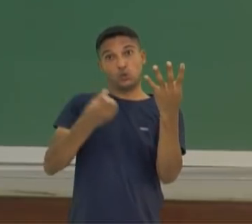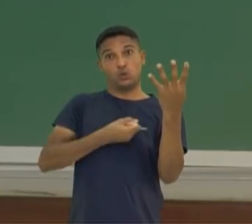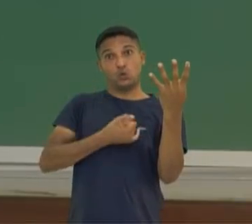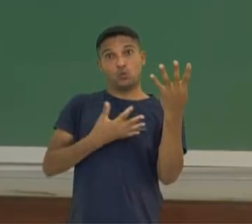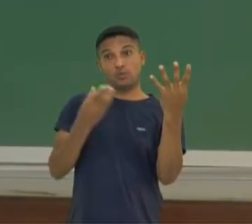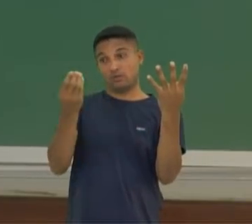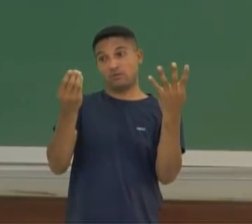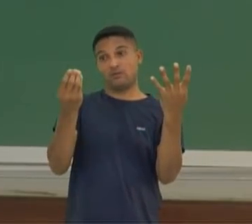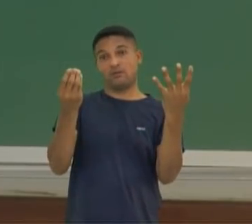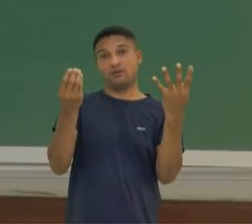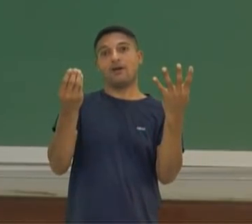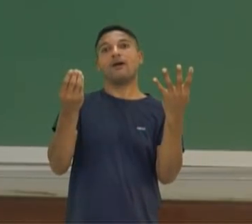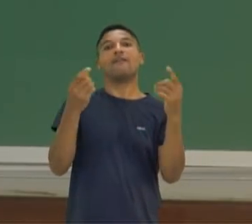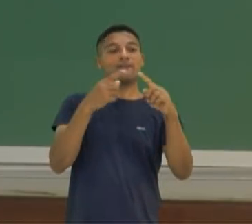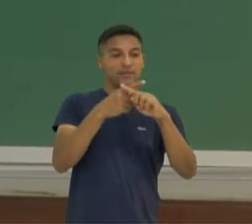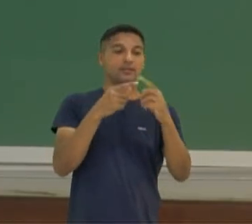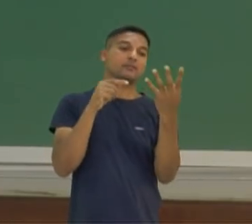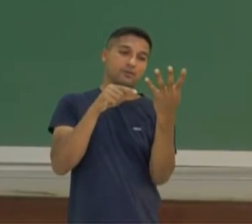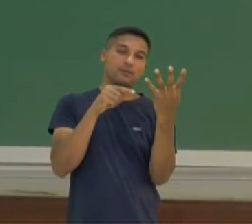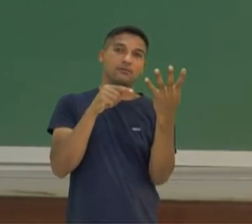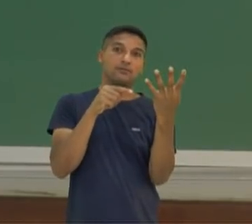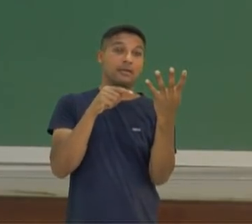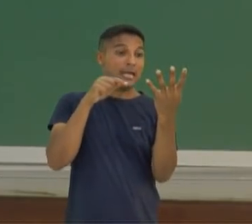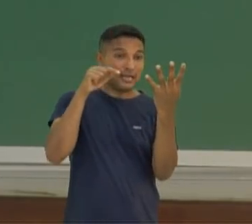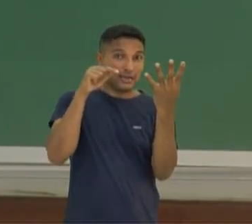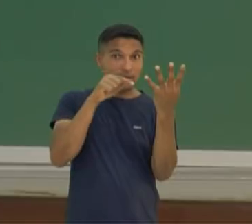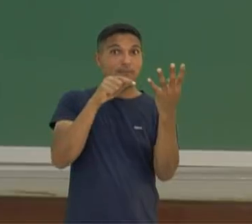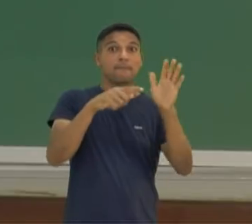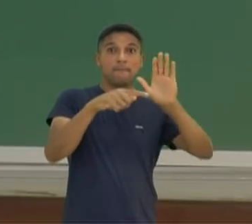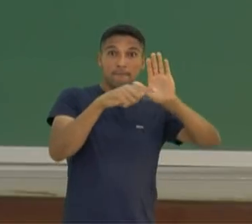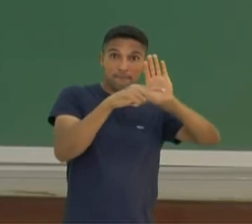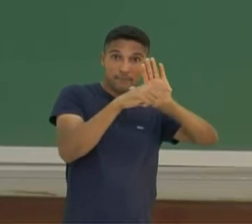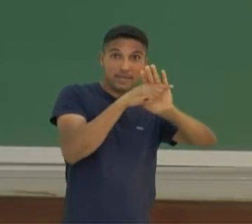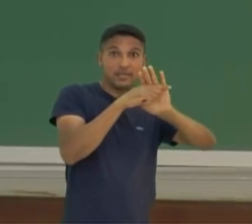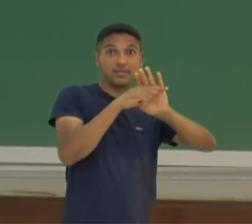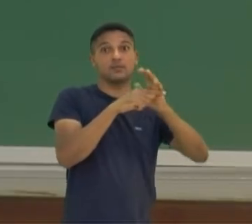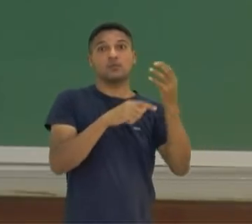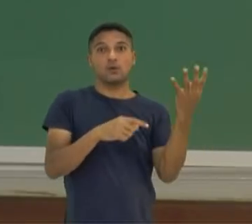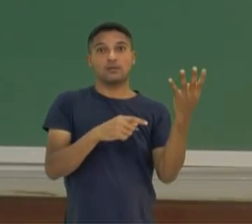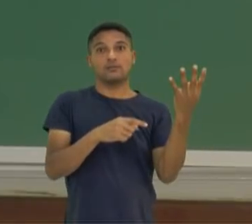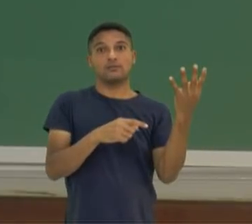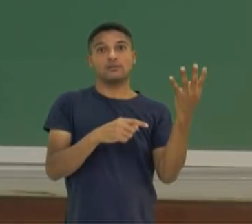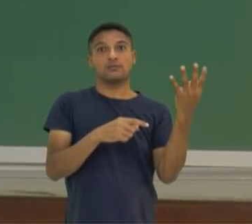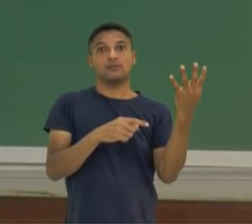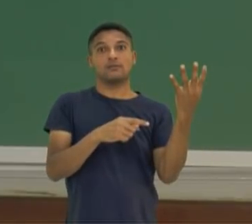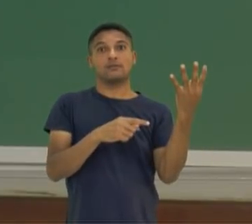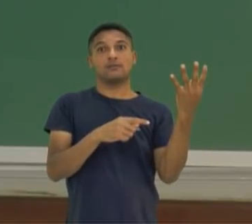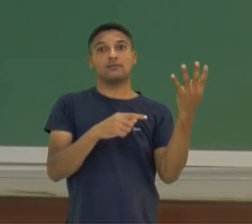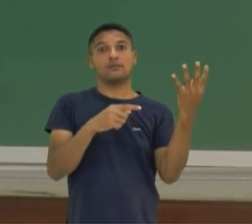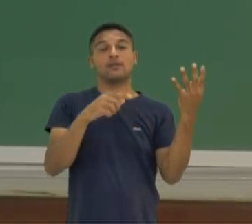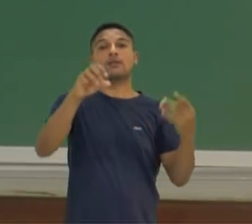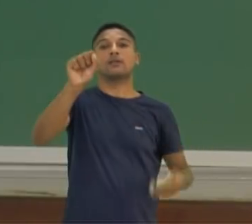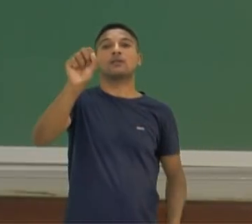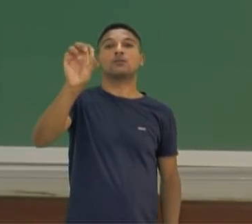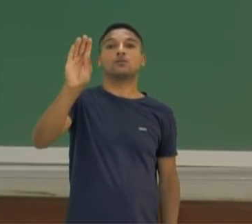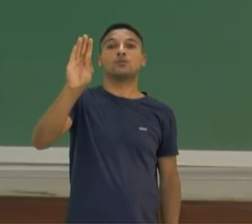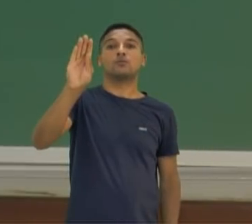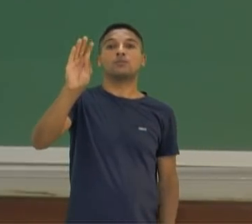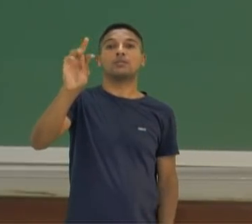vezes 4. E subtraí menos 4. O que quer dizer subtrair? Diminuir,